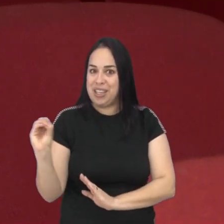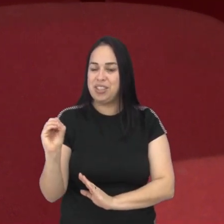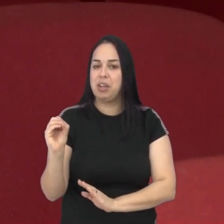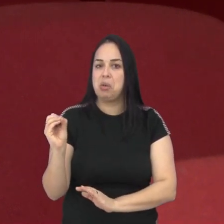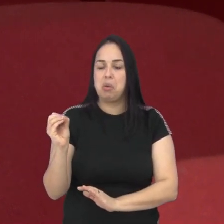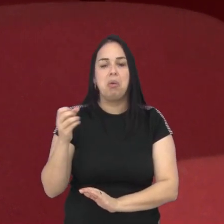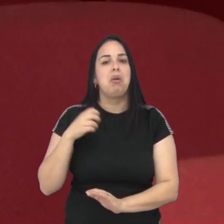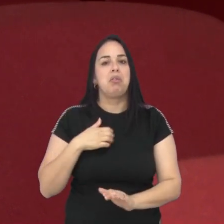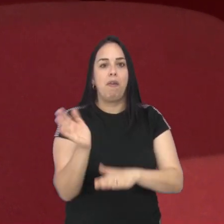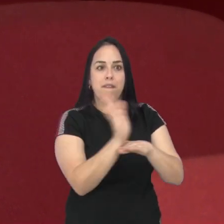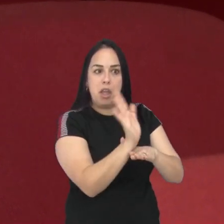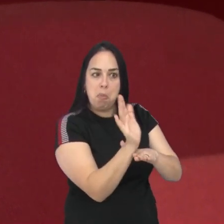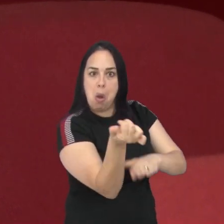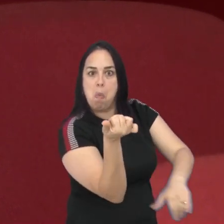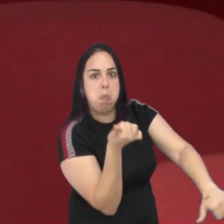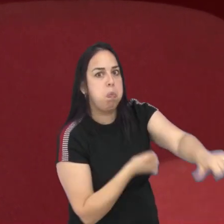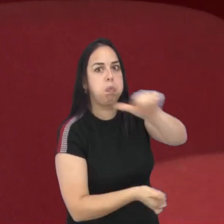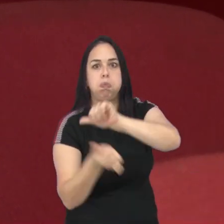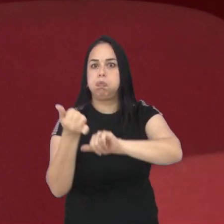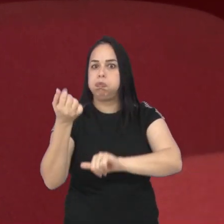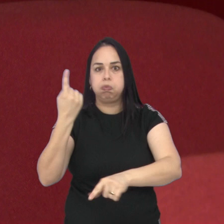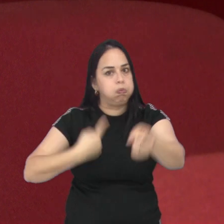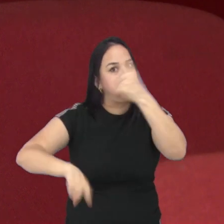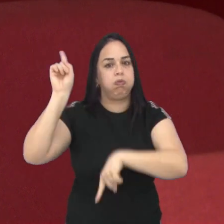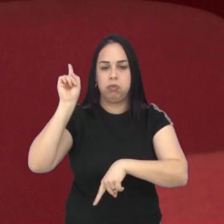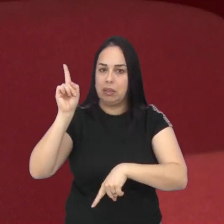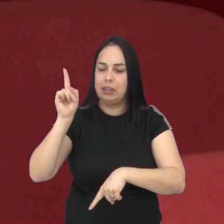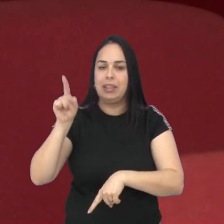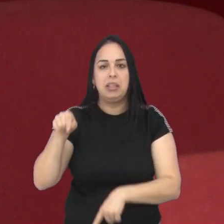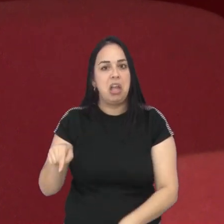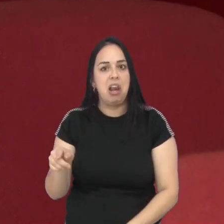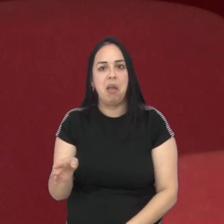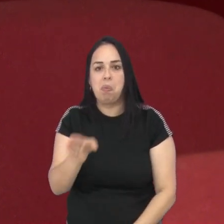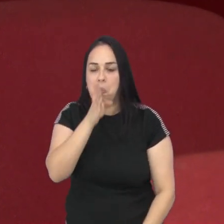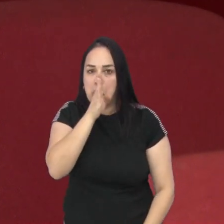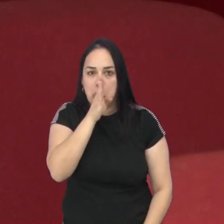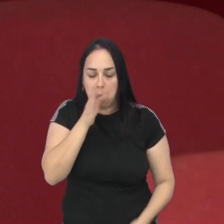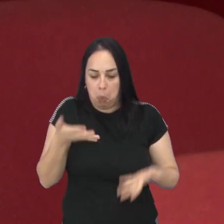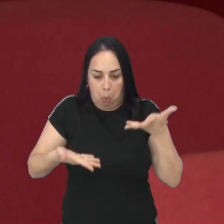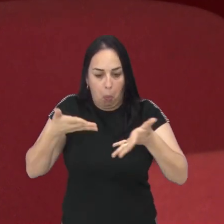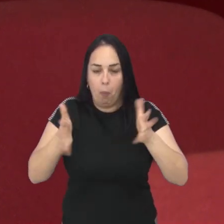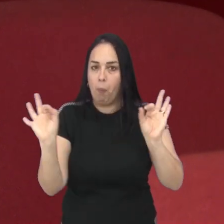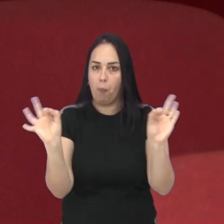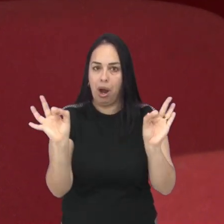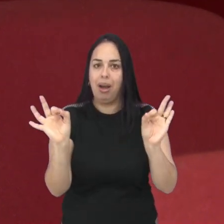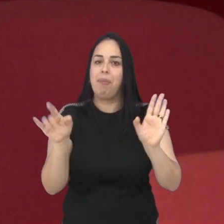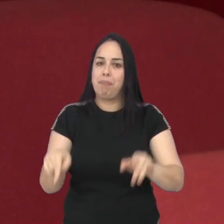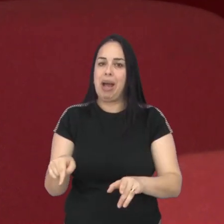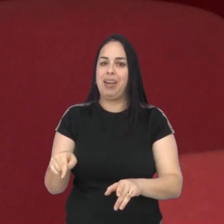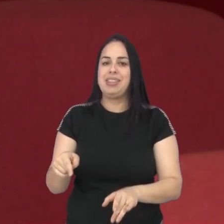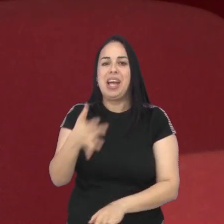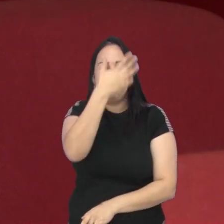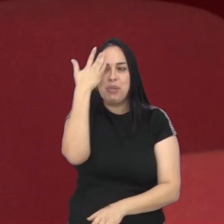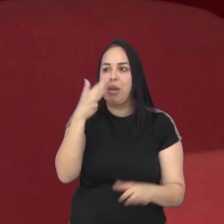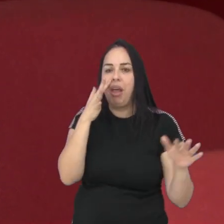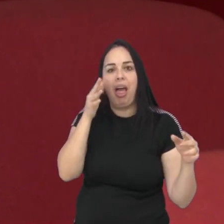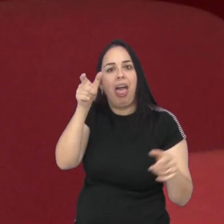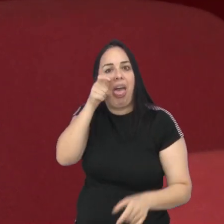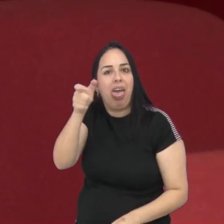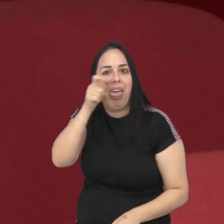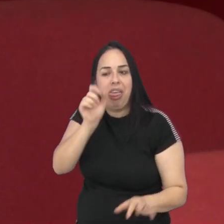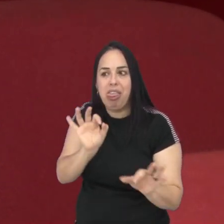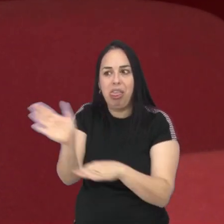XX revolucionou o modo de fazer cinema mudo e mesmo sem dizer nenhuma palavra, faziam todos